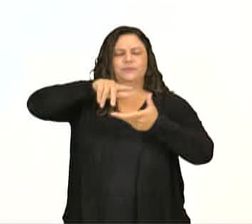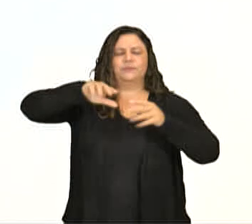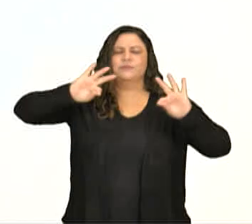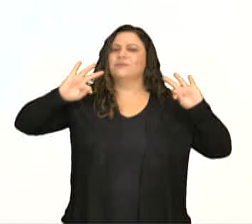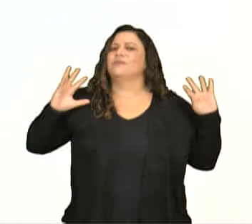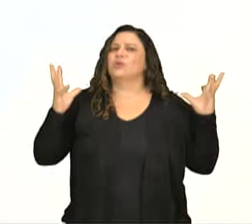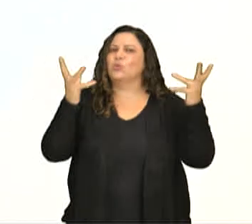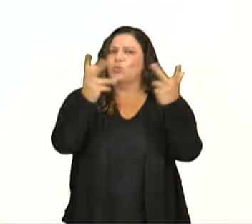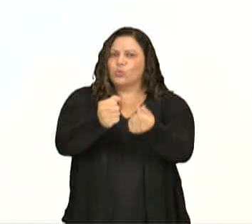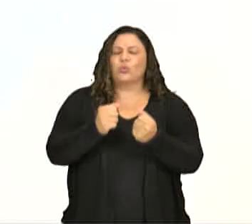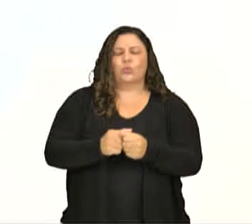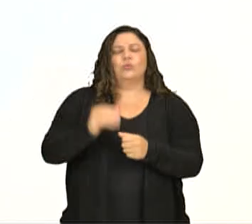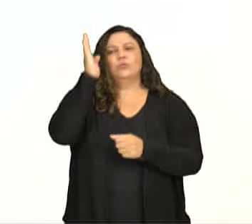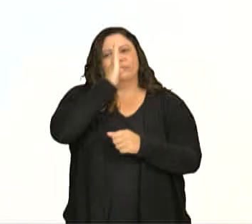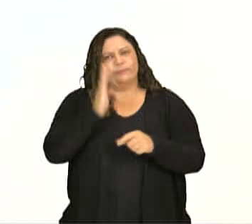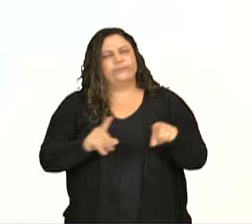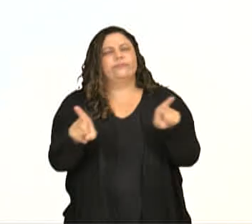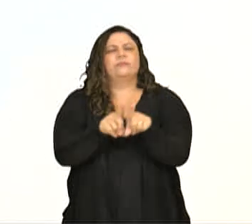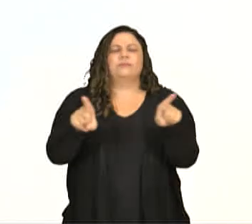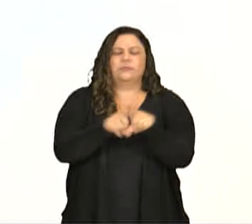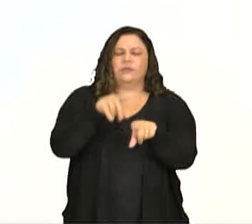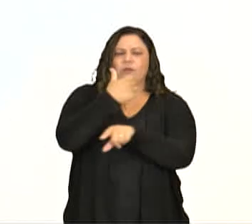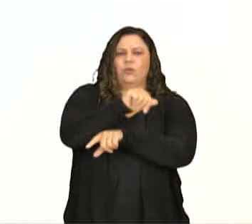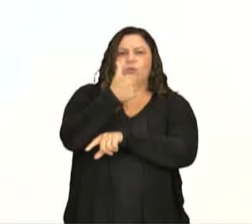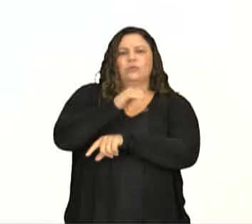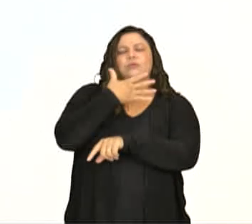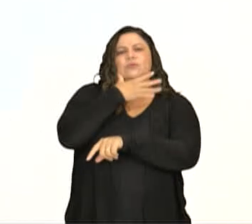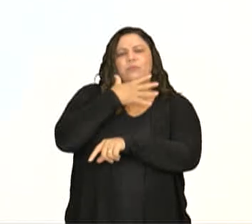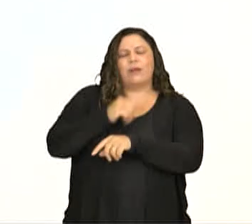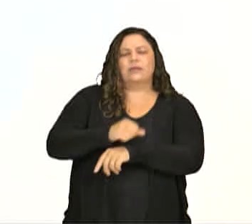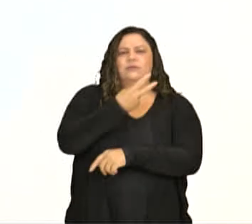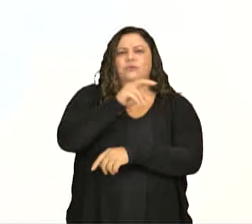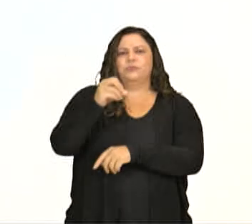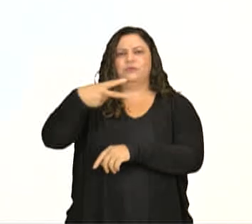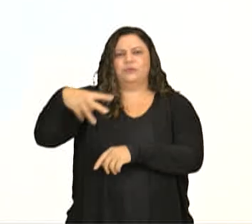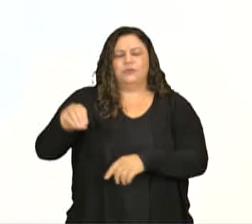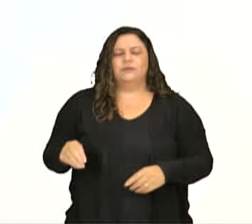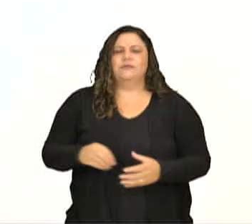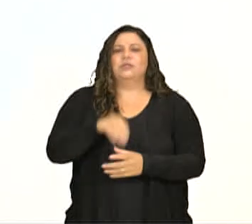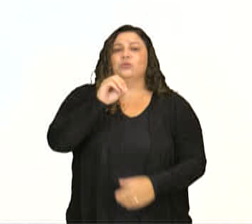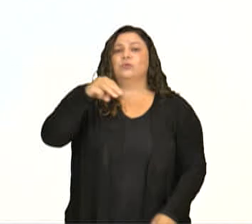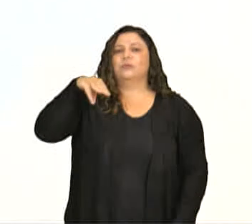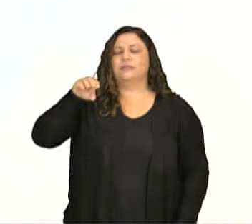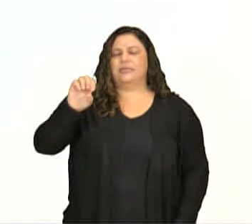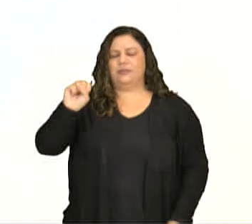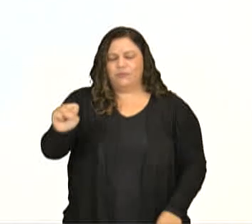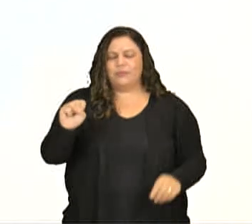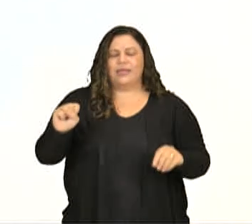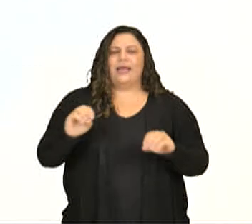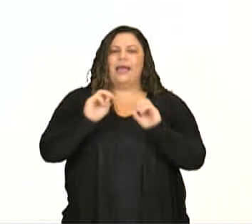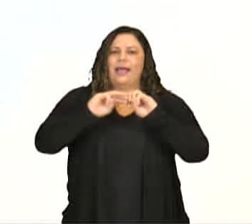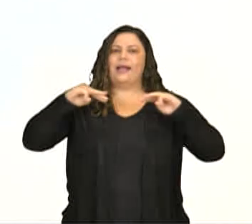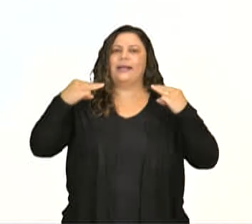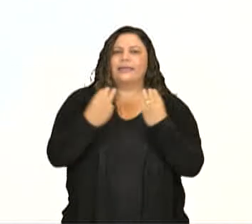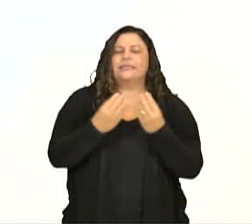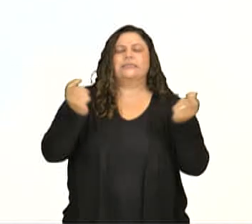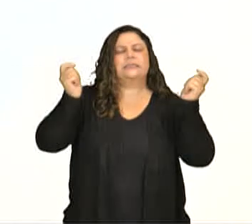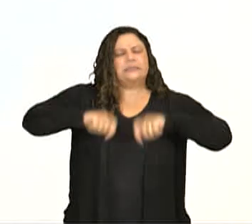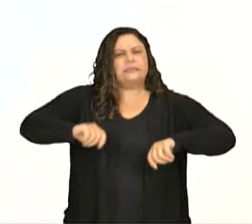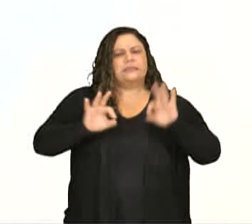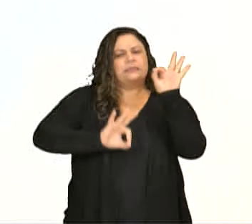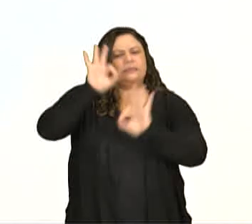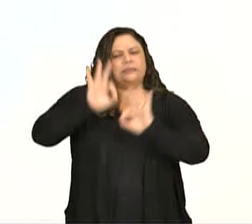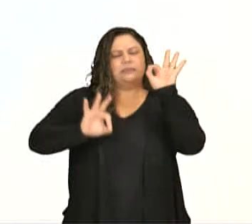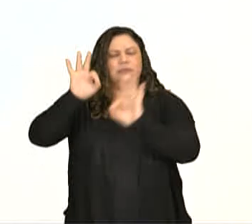dia, o que levou no dia 11 de março de 2020, a OMS, ou seja, a Organização Mundial de Saúde, decretar